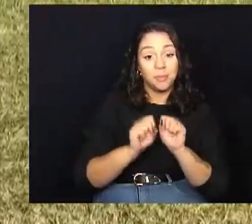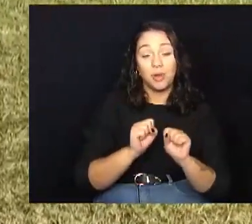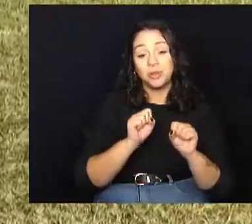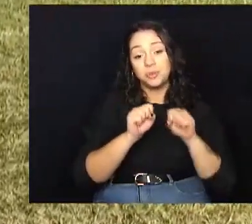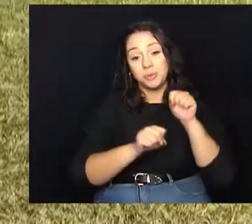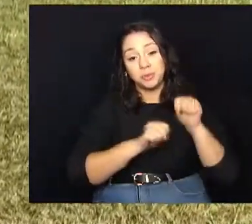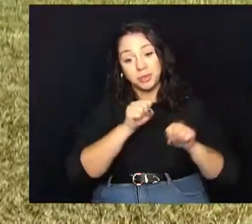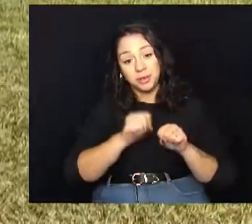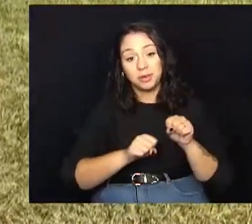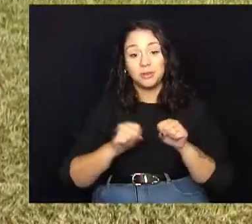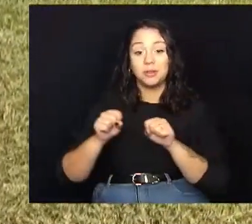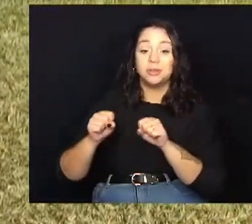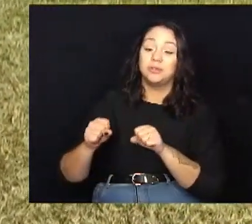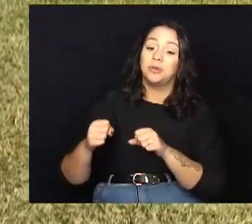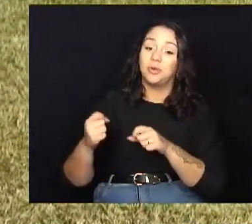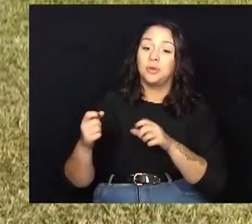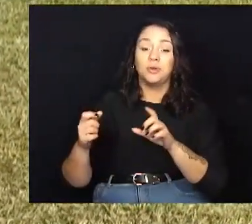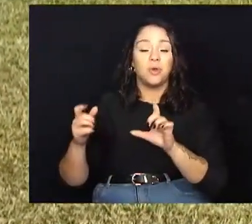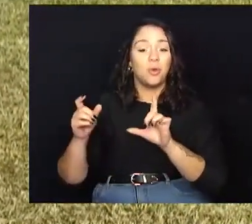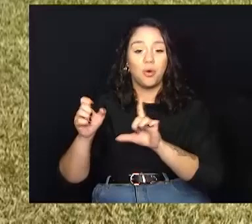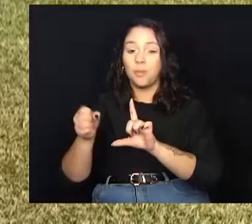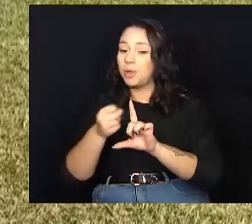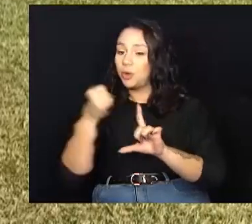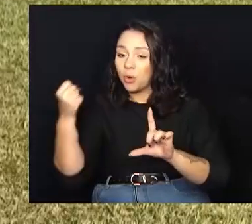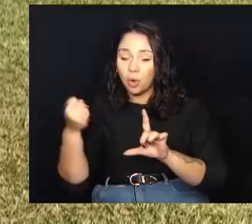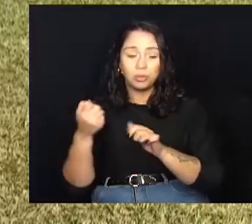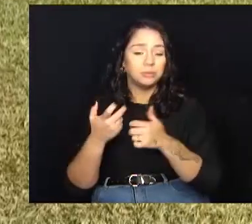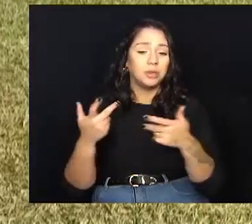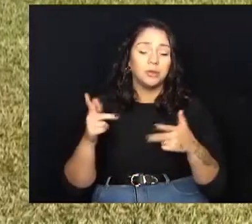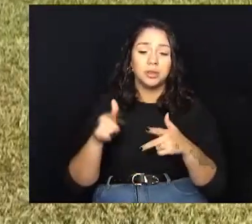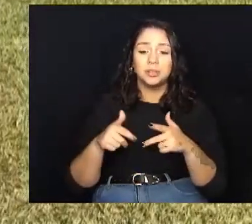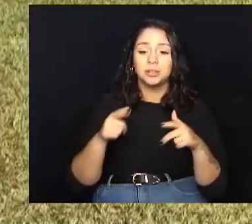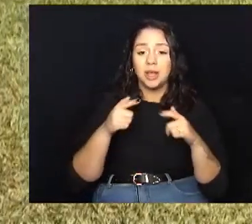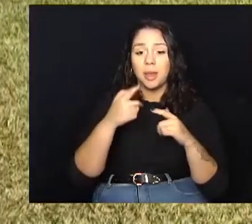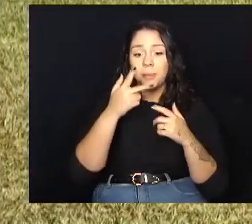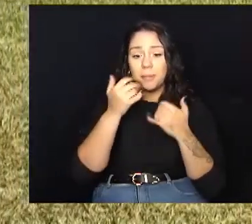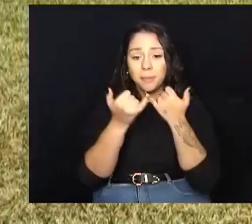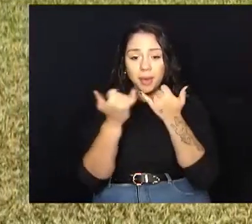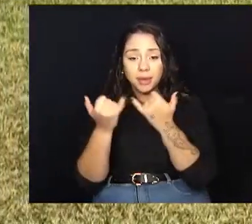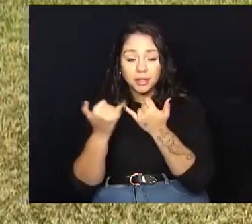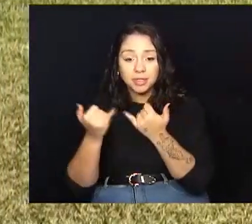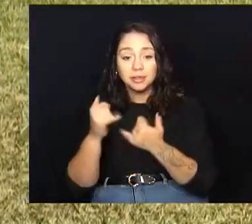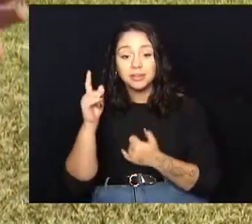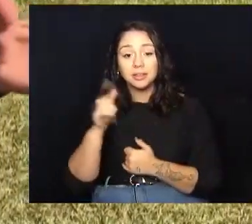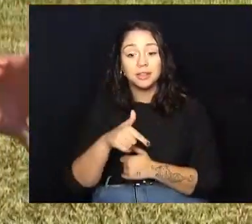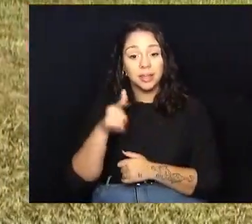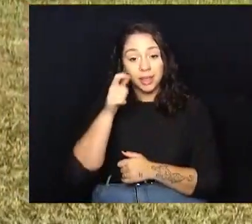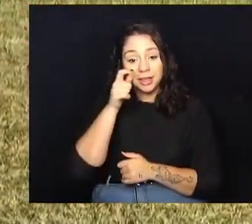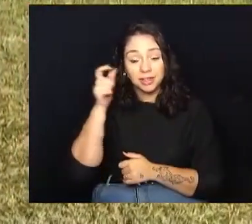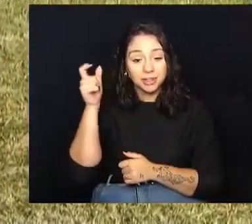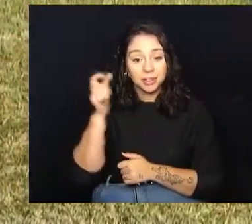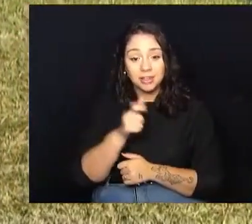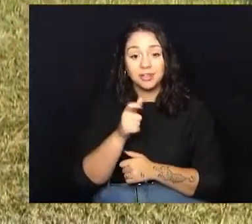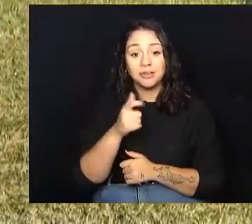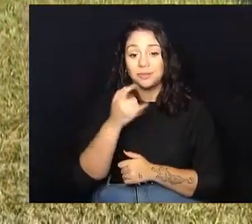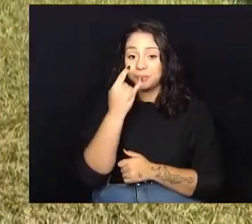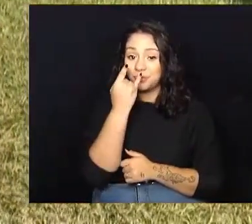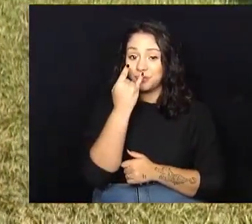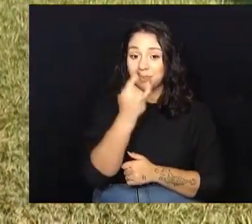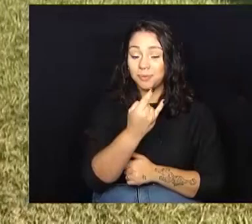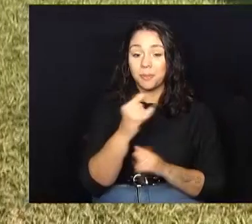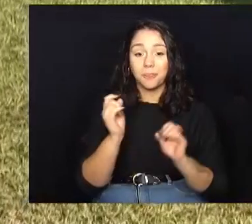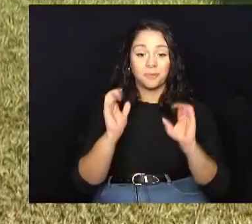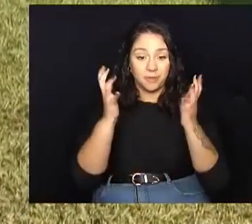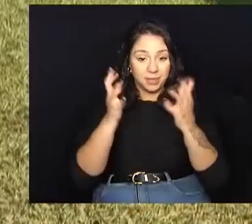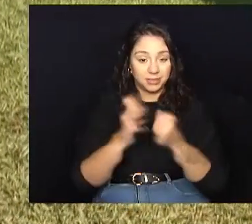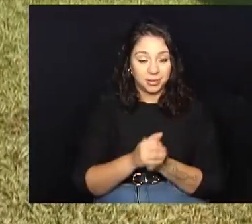pode ser um microondas um forno ou coisas do gênero que você julgue que seria atrativo para essa festa